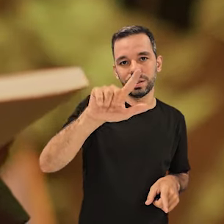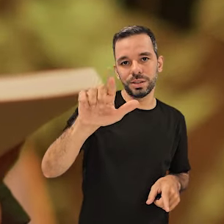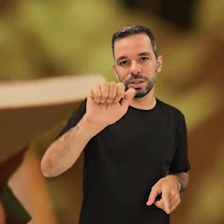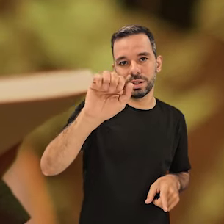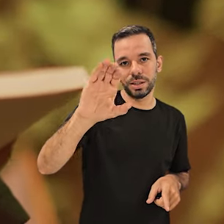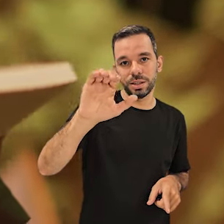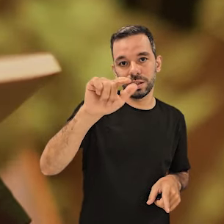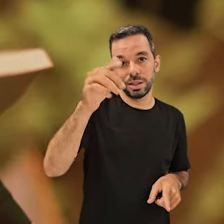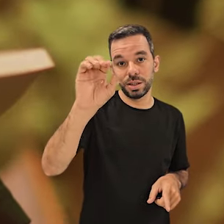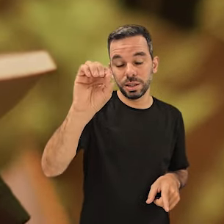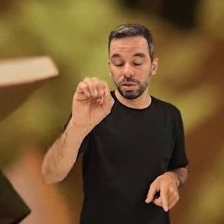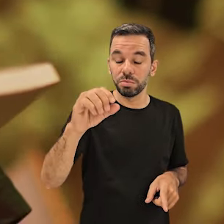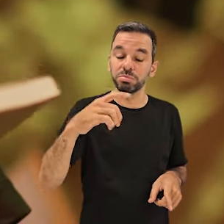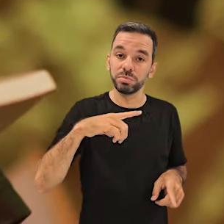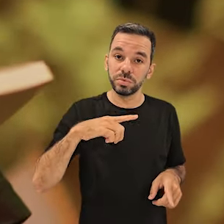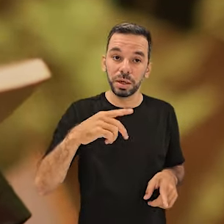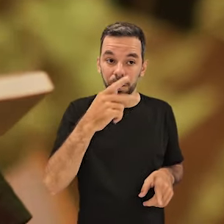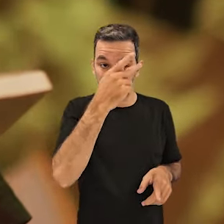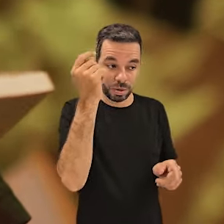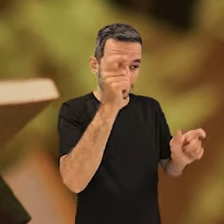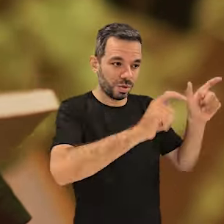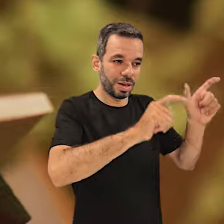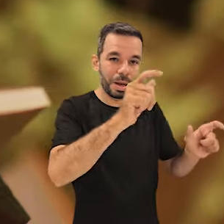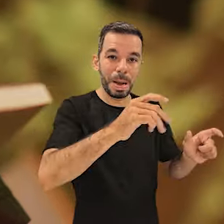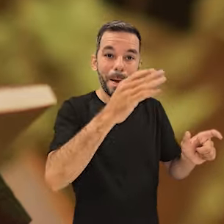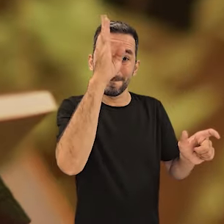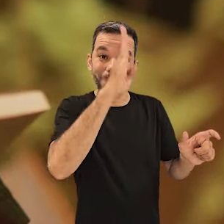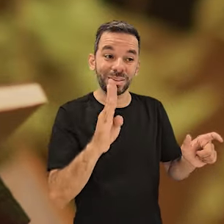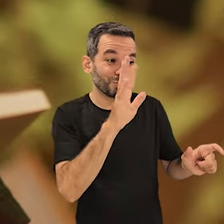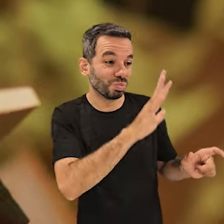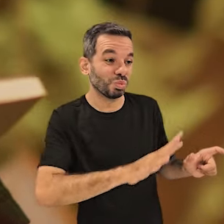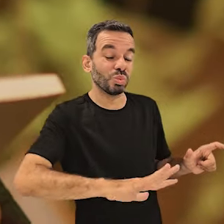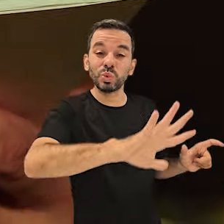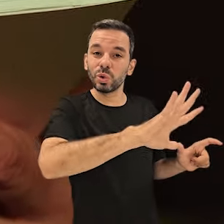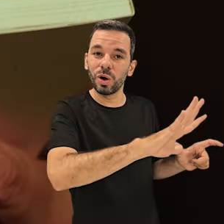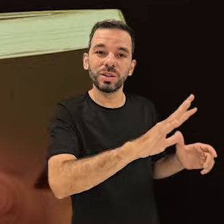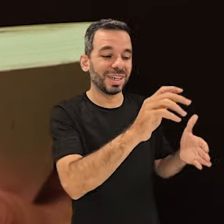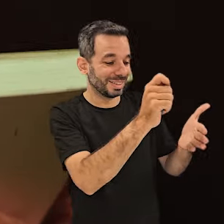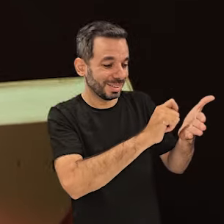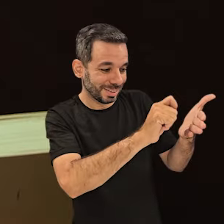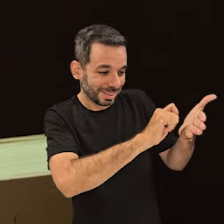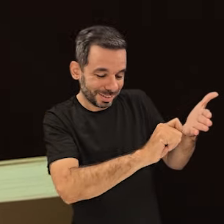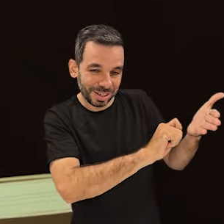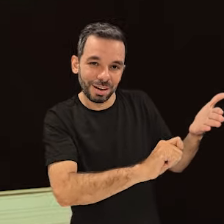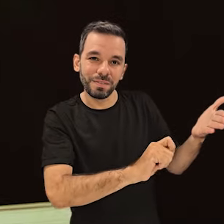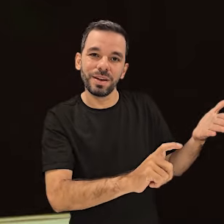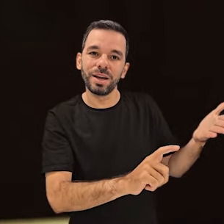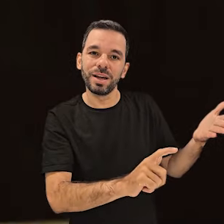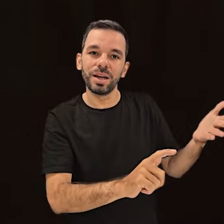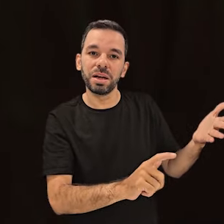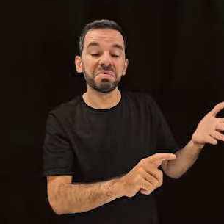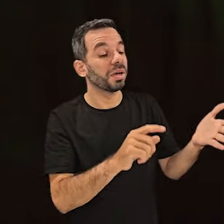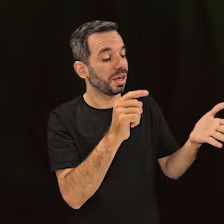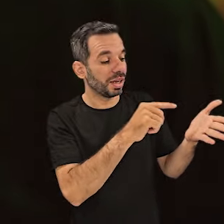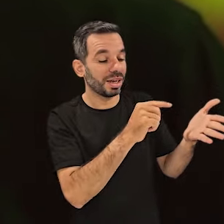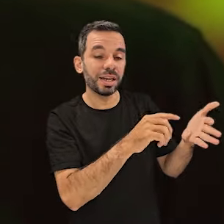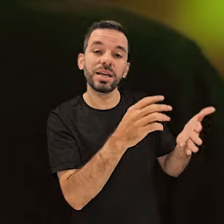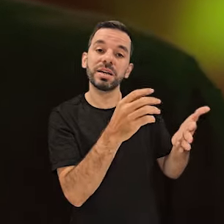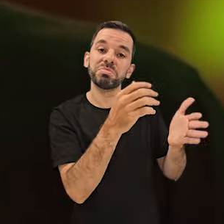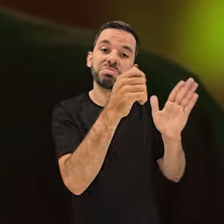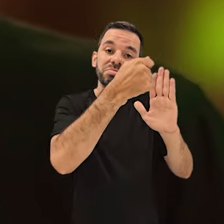de gente do Brasil todo que exatamente falam sobre esses temas do título em